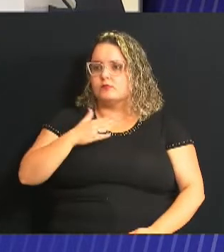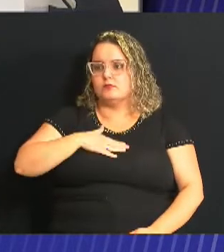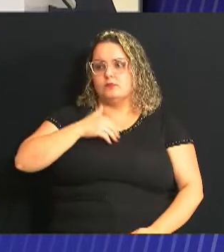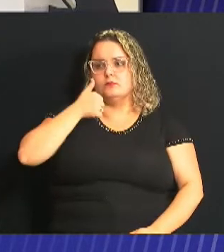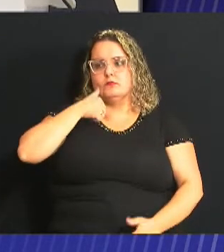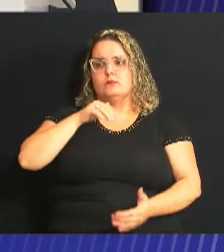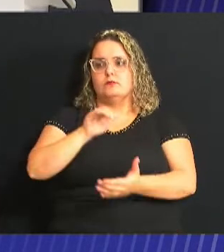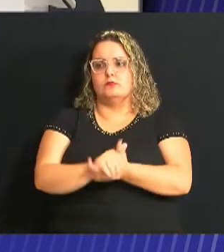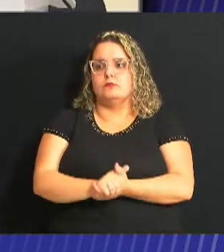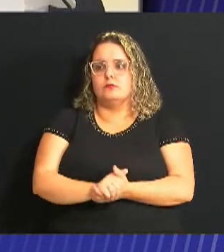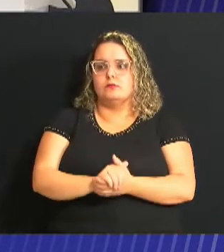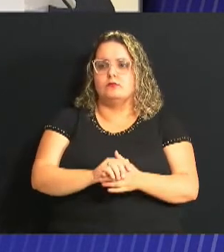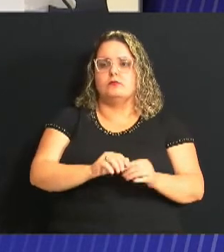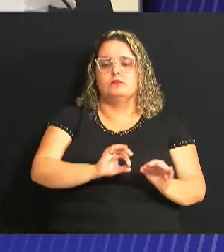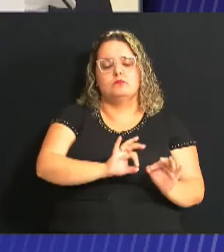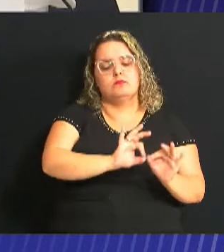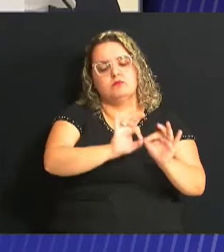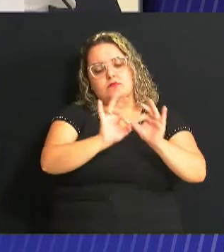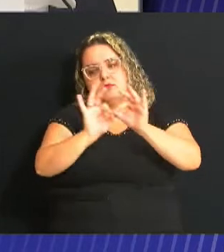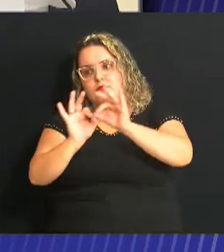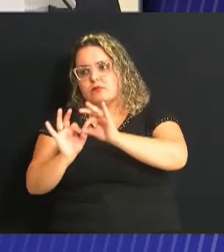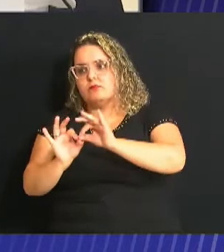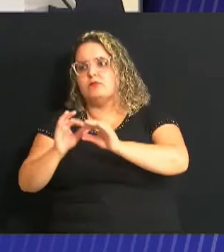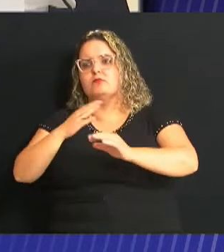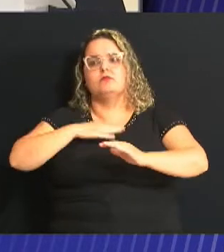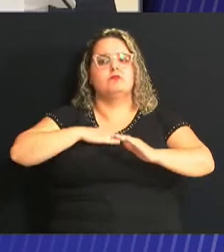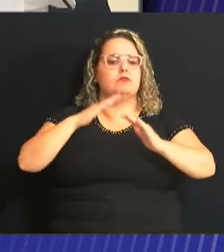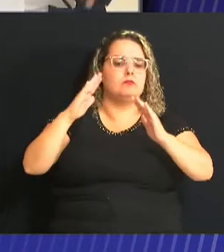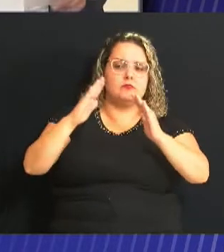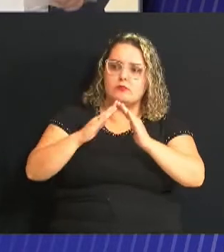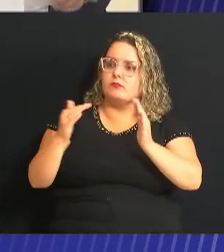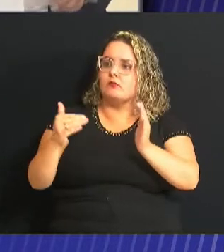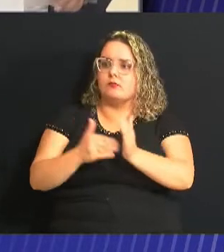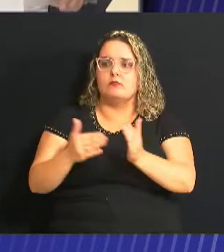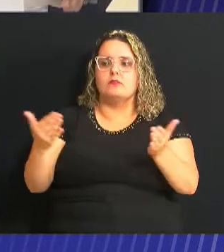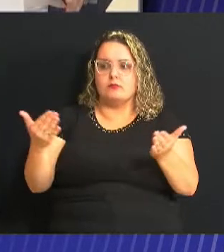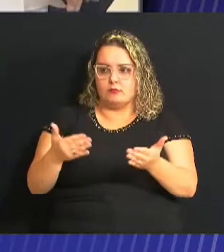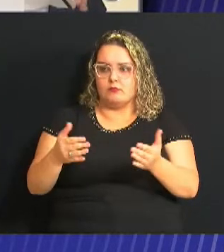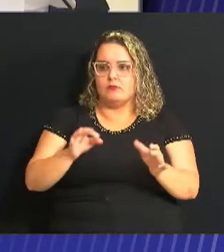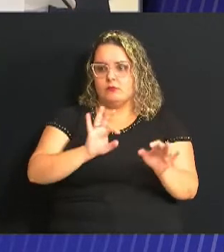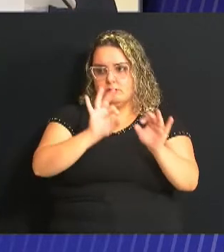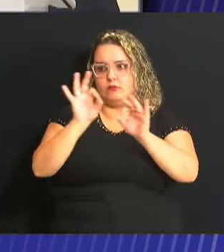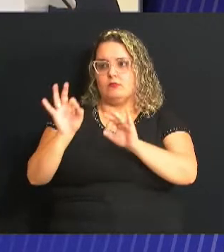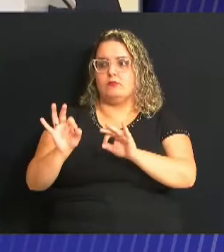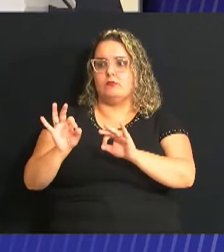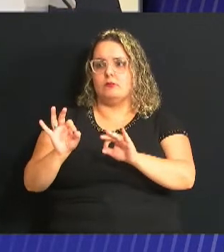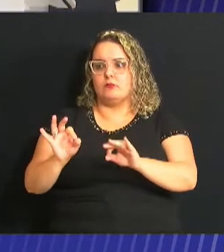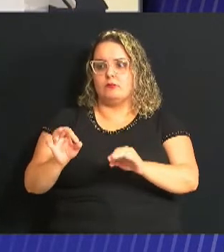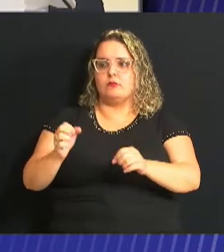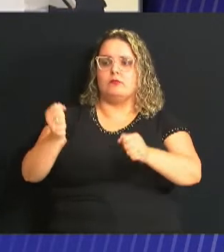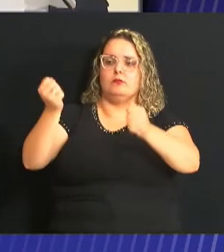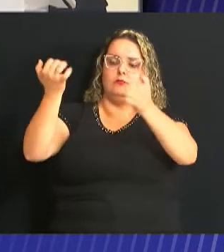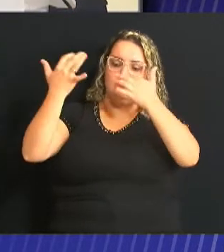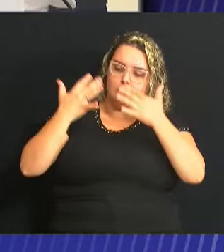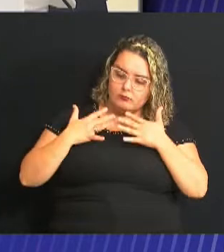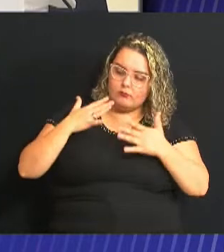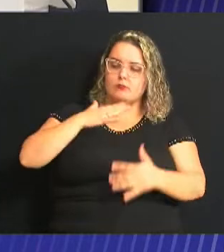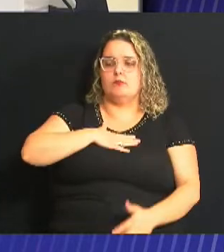me acompanhou o tempo todo, foi na minha casa, até hoje tem me acompanhado, tem sido uma bênção na minha